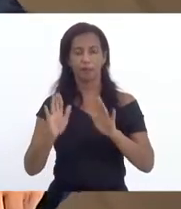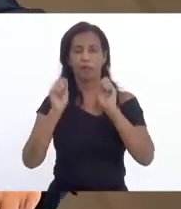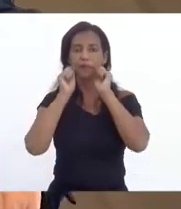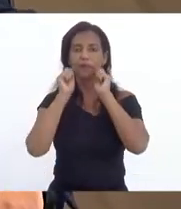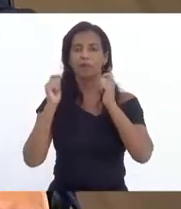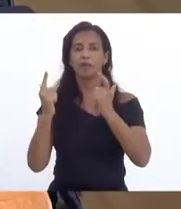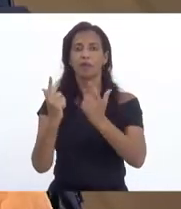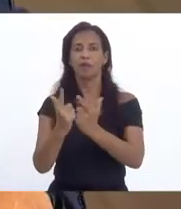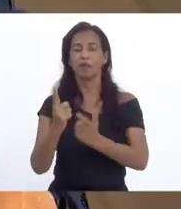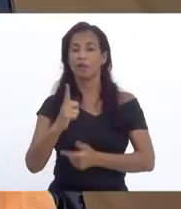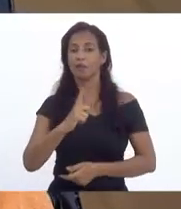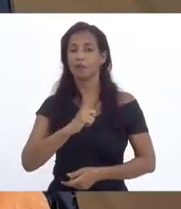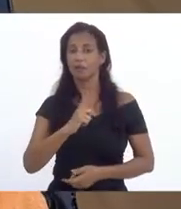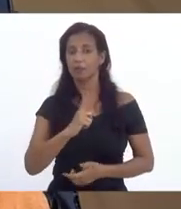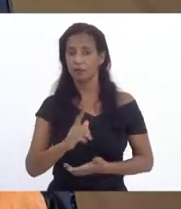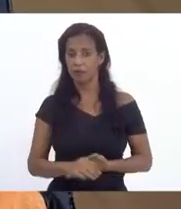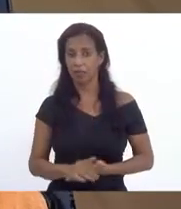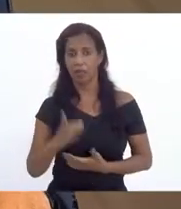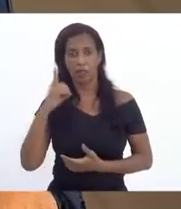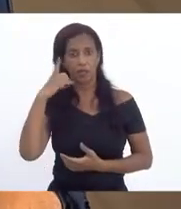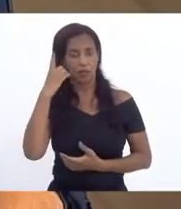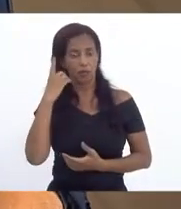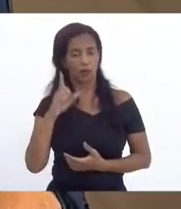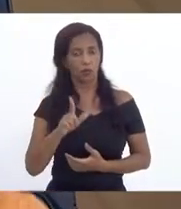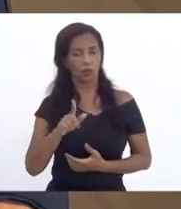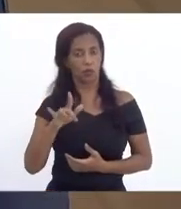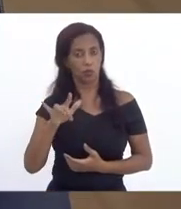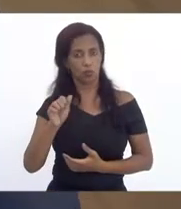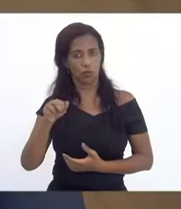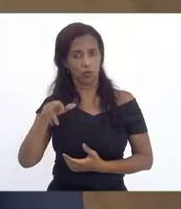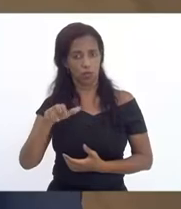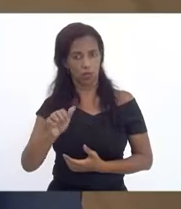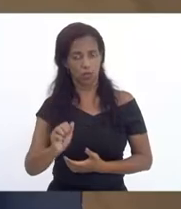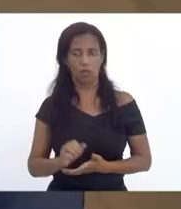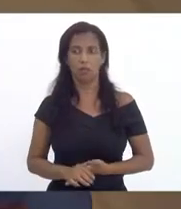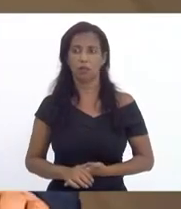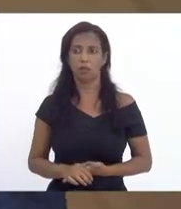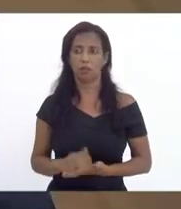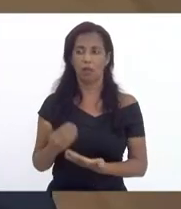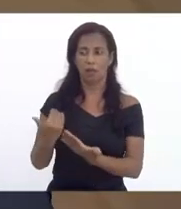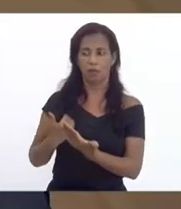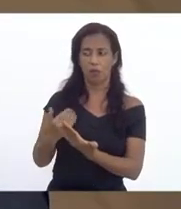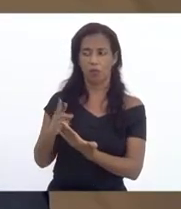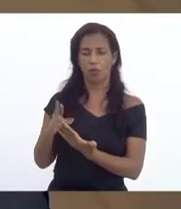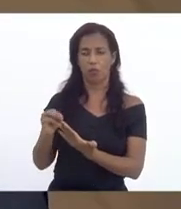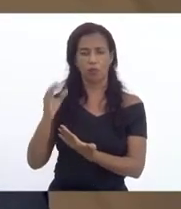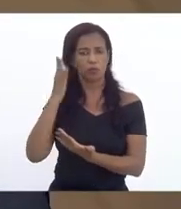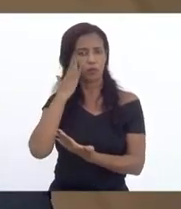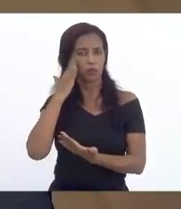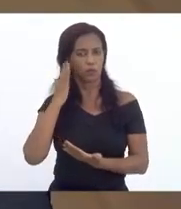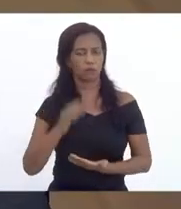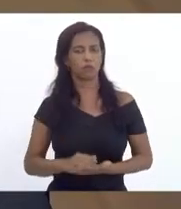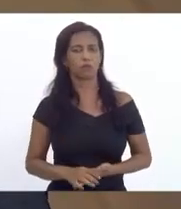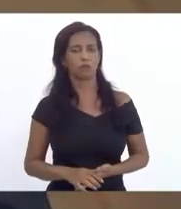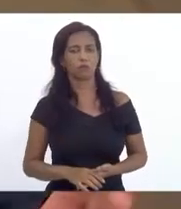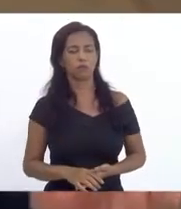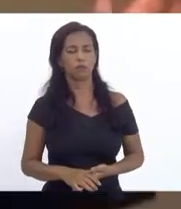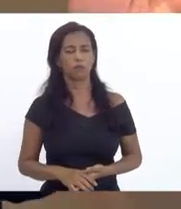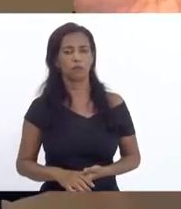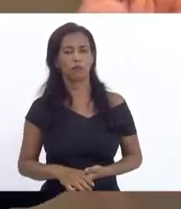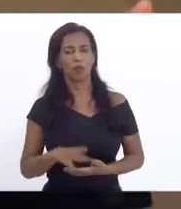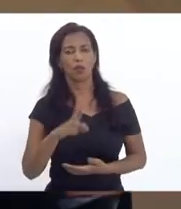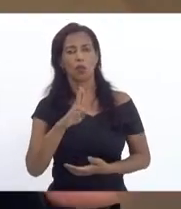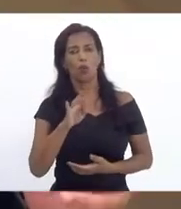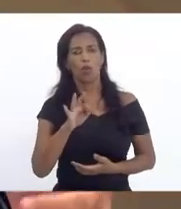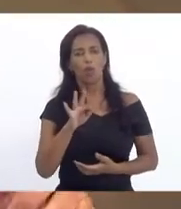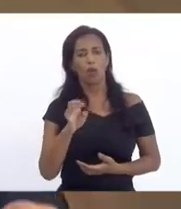Assembleia tem, deputado Luciano, e está aqui o nosso amigo Bruno, ele sabe bem disso. O Elbert